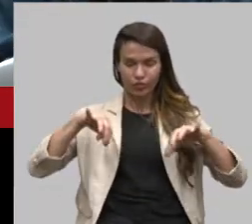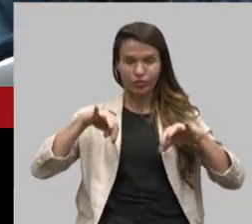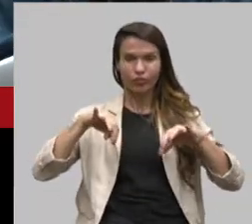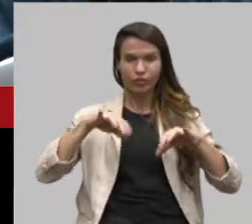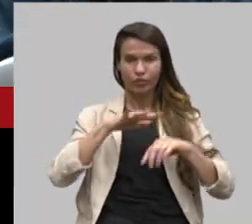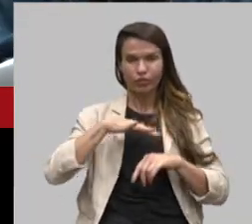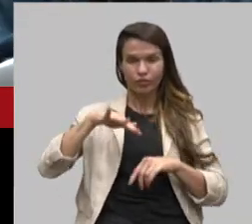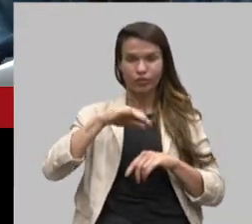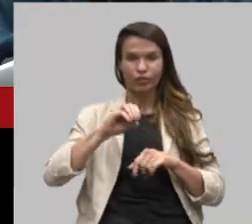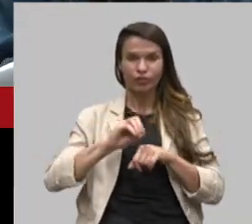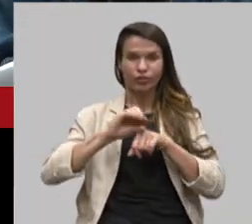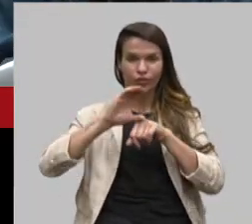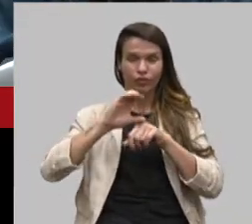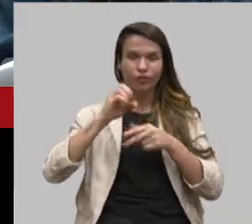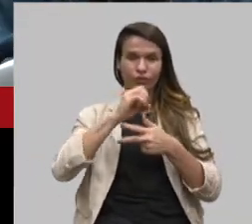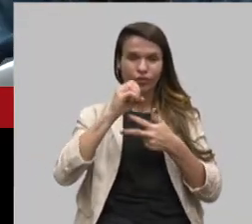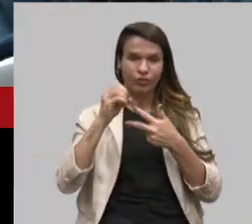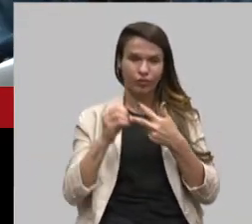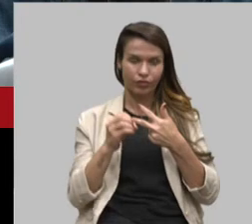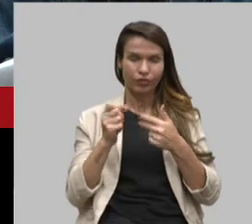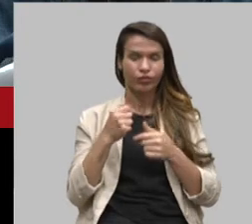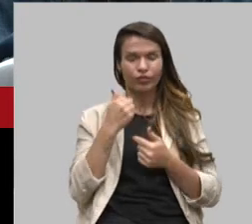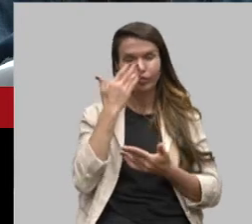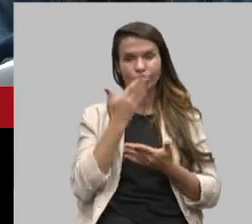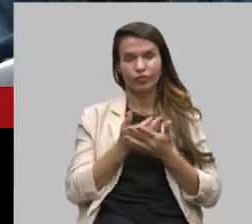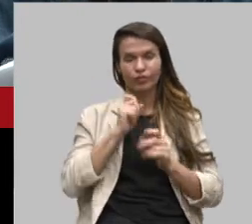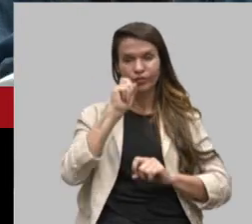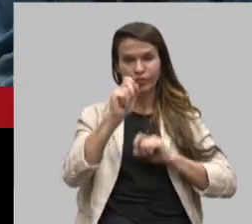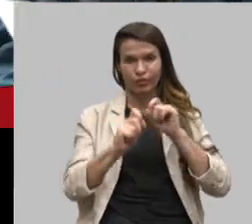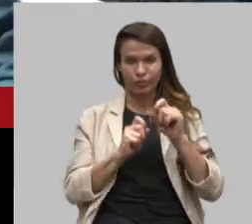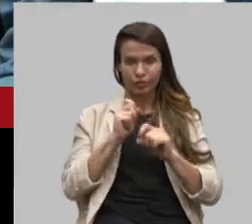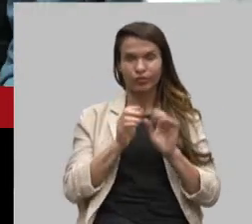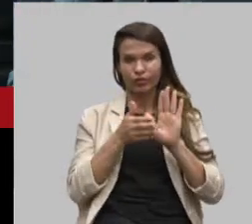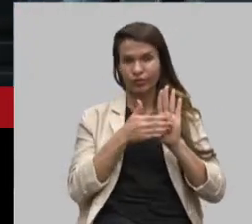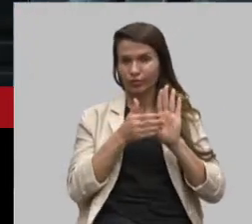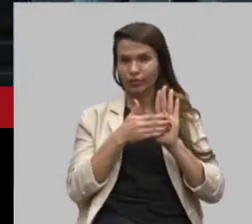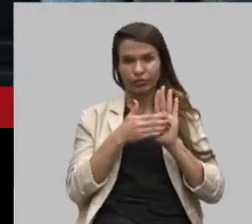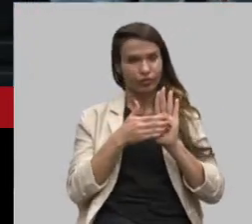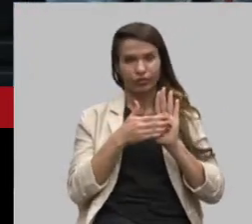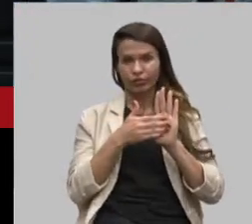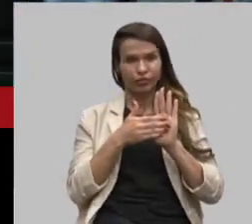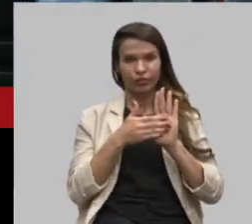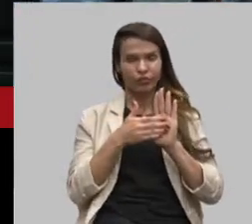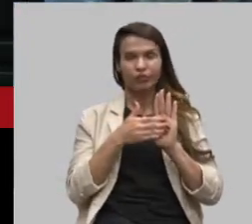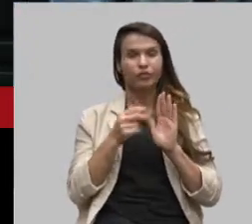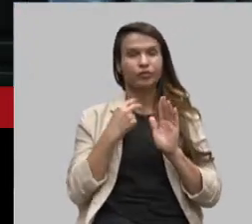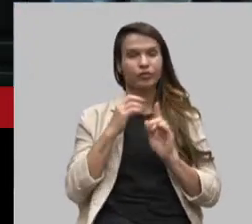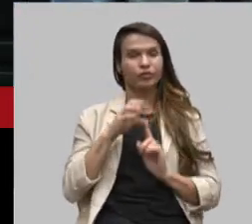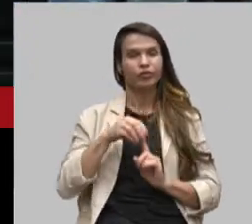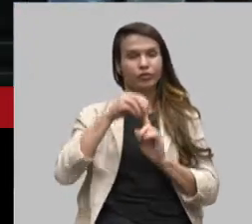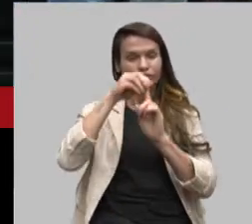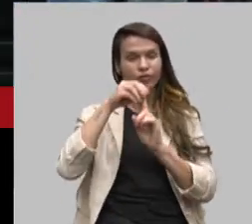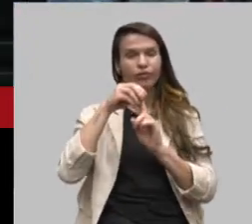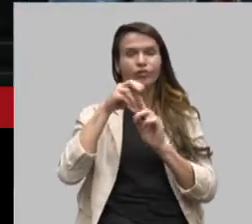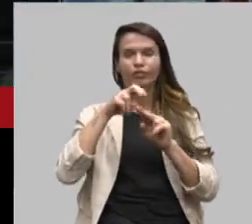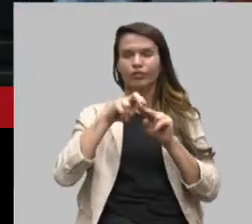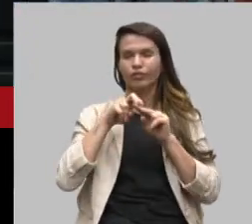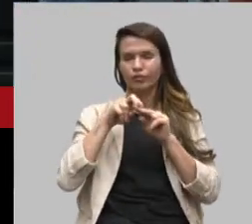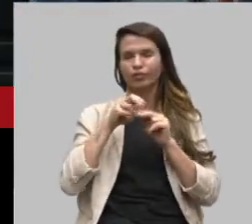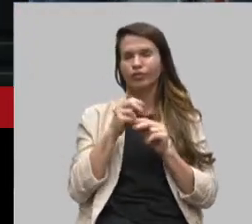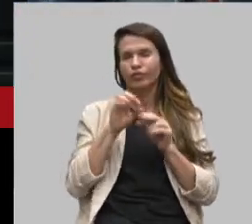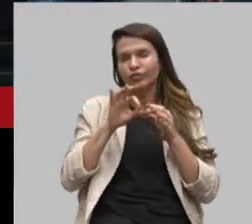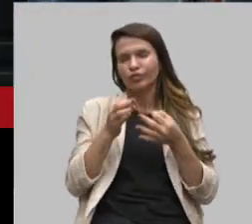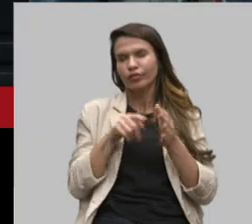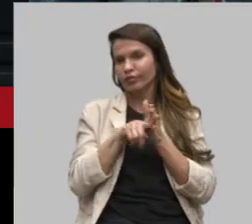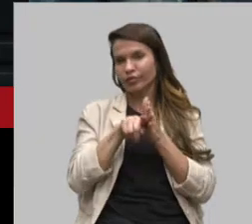conhecimento do Enem então eu acredito que essa proposta não deveria ser priorizada porque por uma simples pesquisa ela não